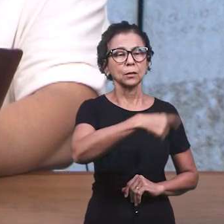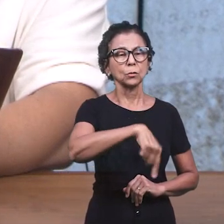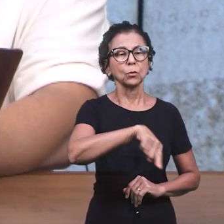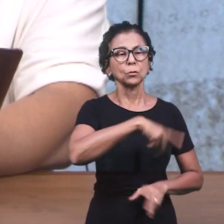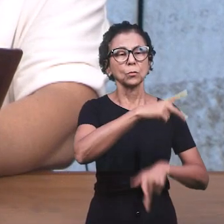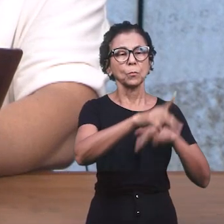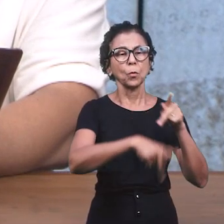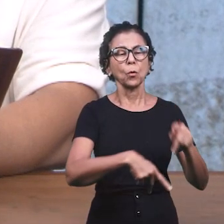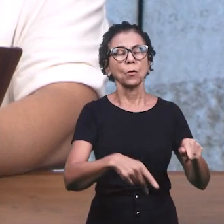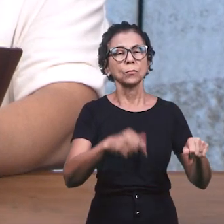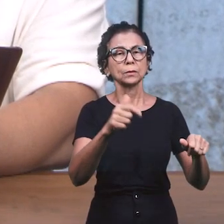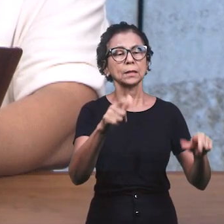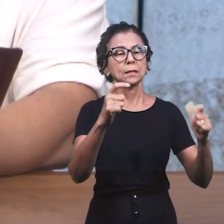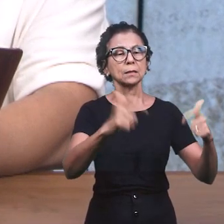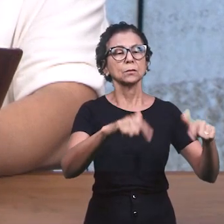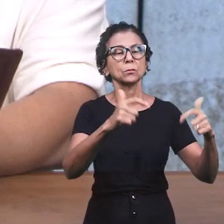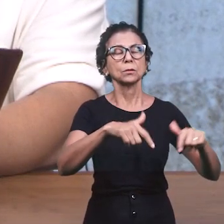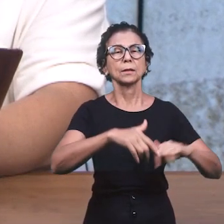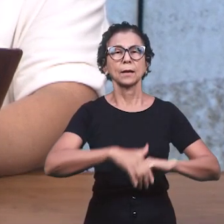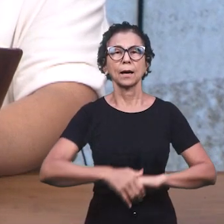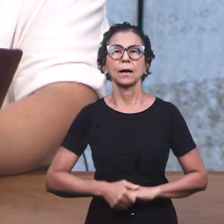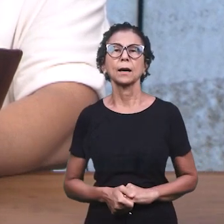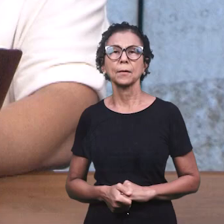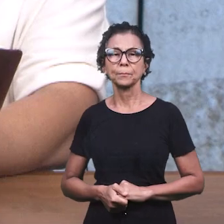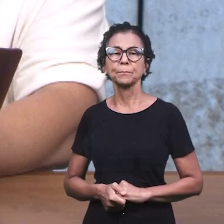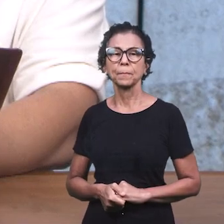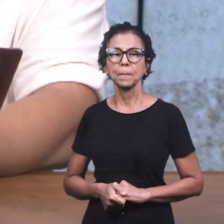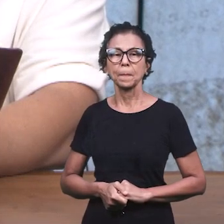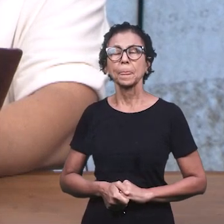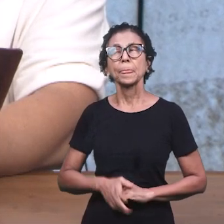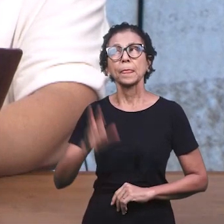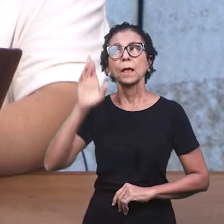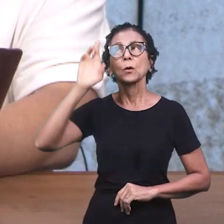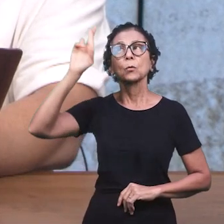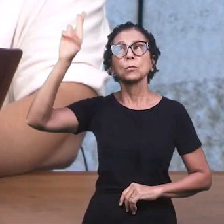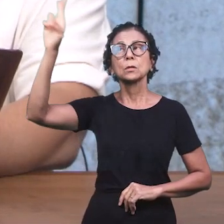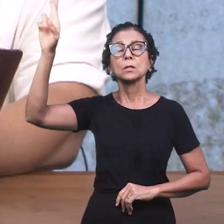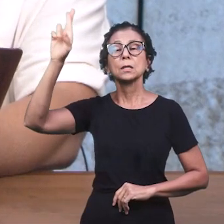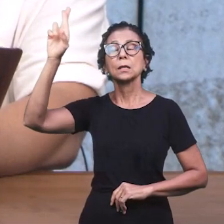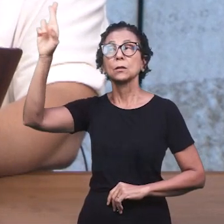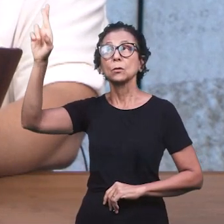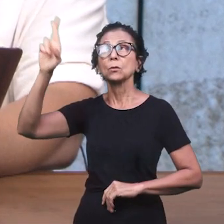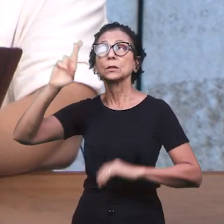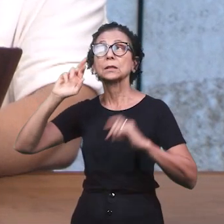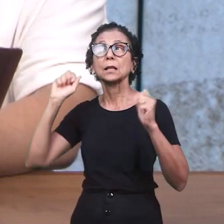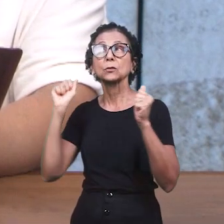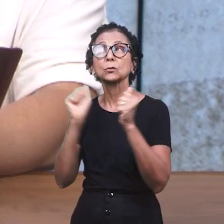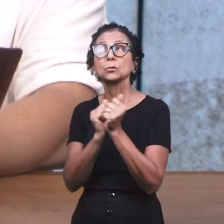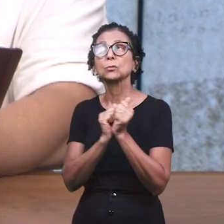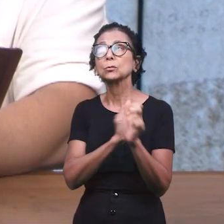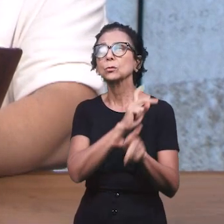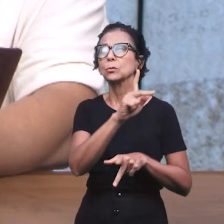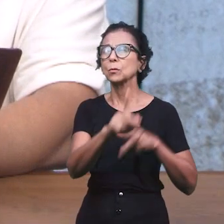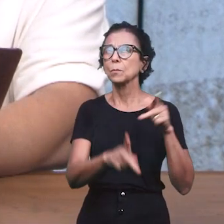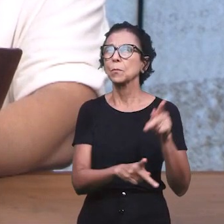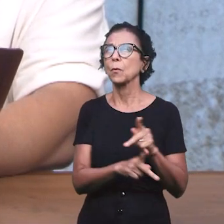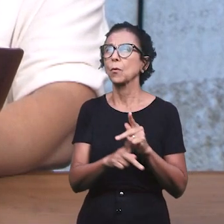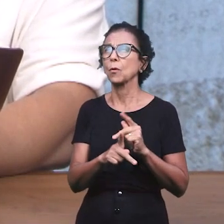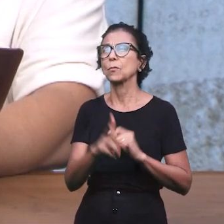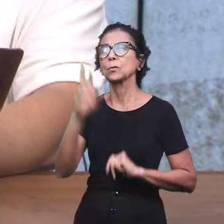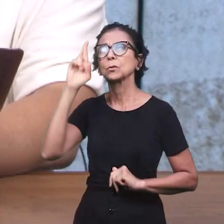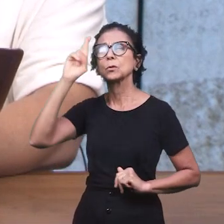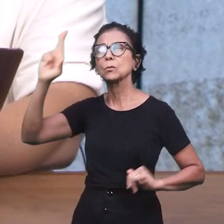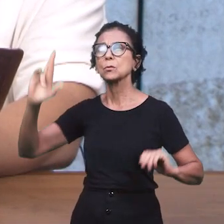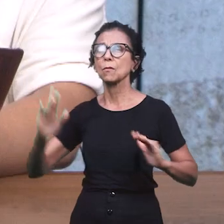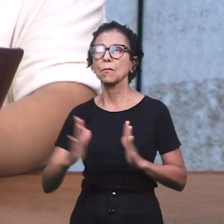que ouviram que tu, ó Senhor, estás no meio deste povo, que de cara a cara, ó